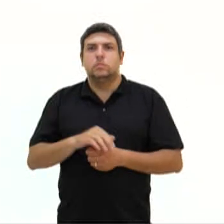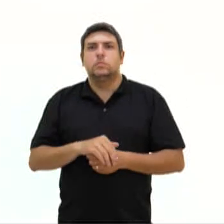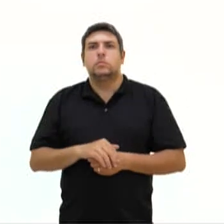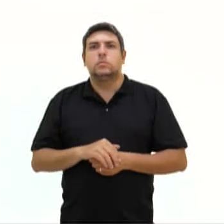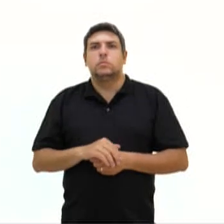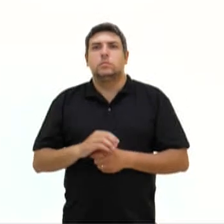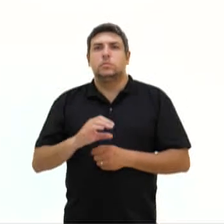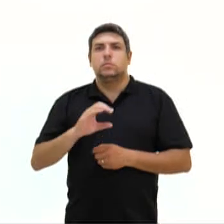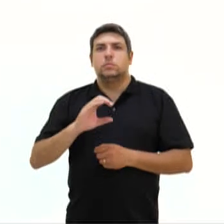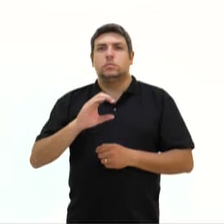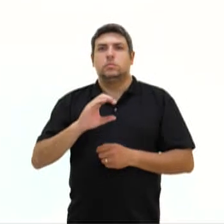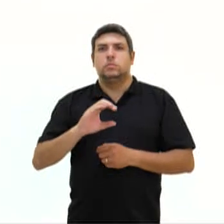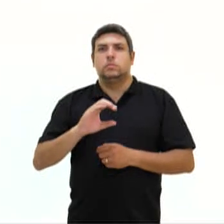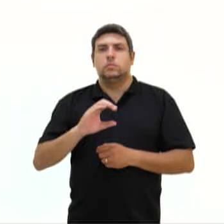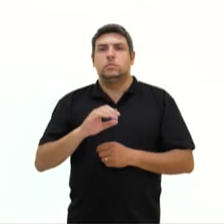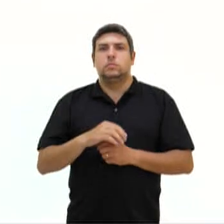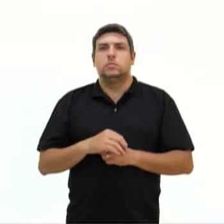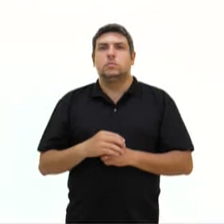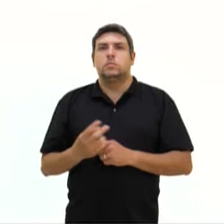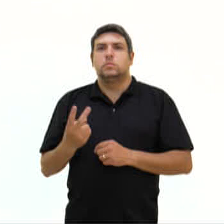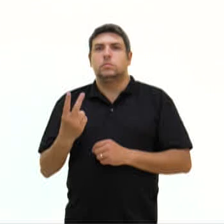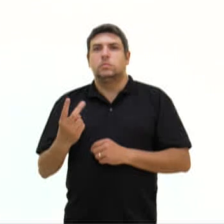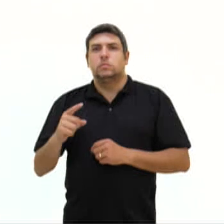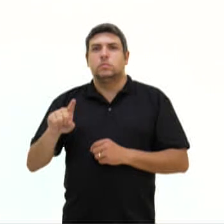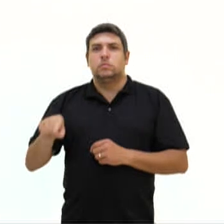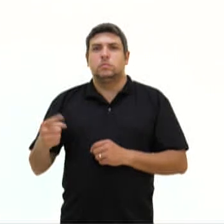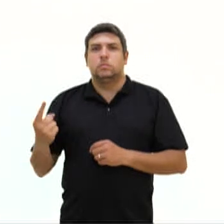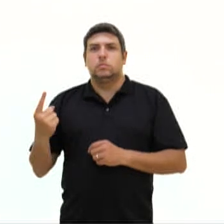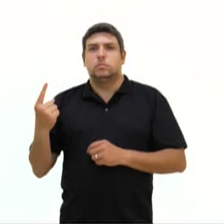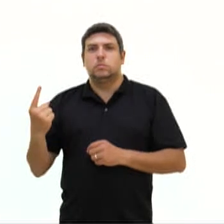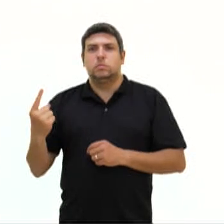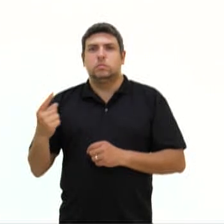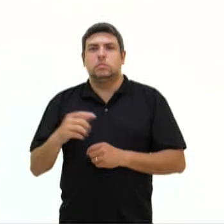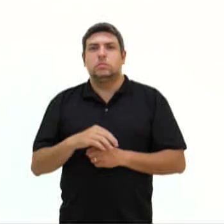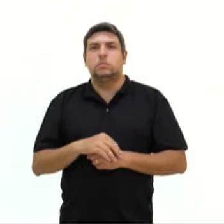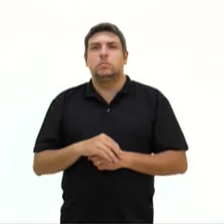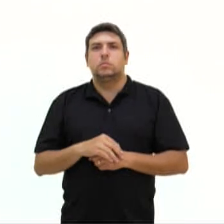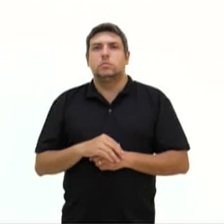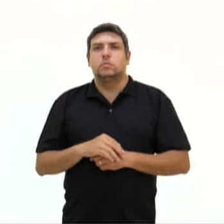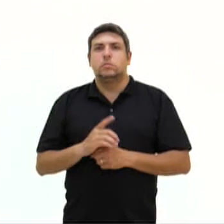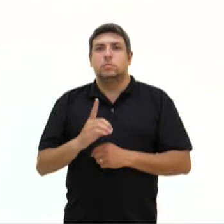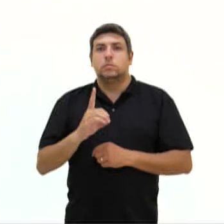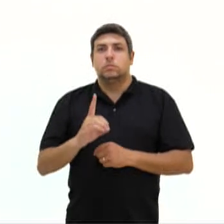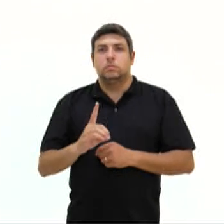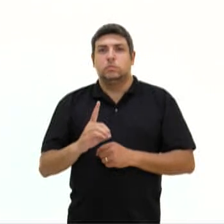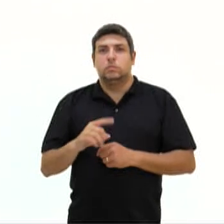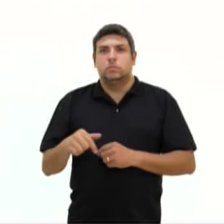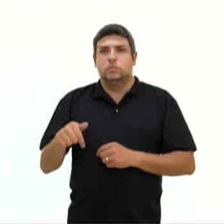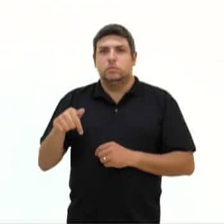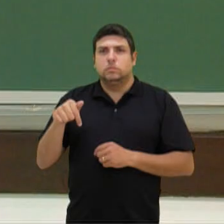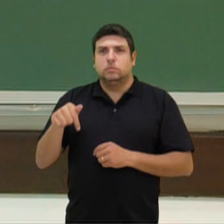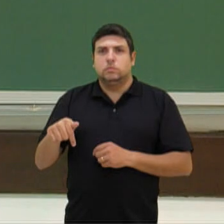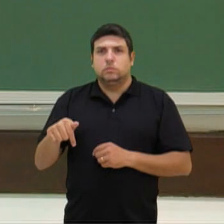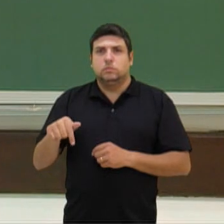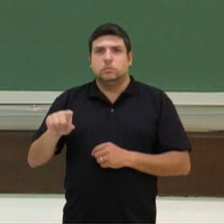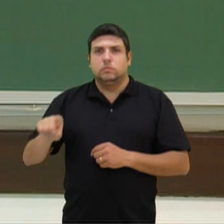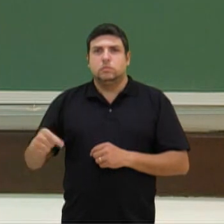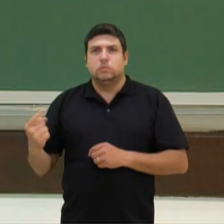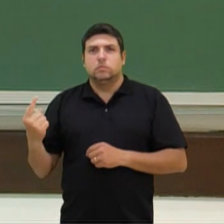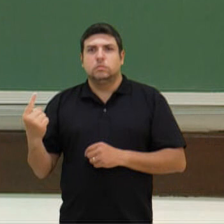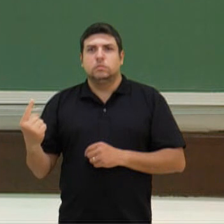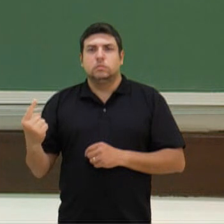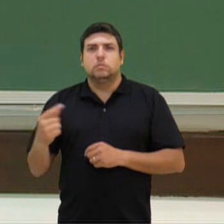C, 2 e 1. E D, 7 e 1. Veja que ele formou